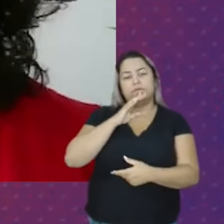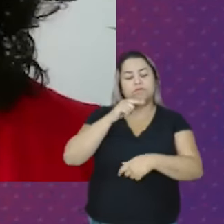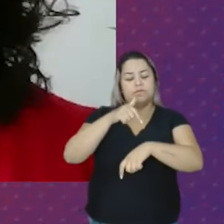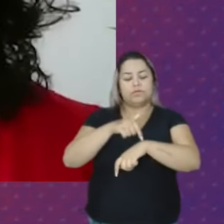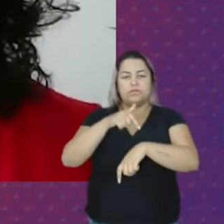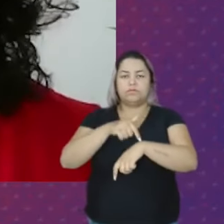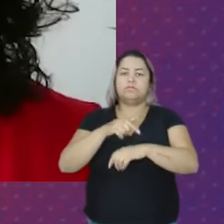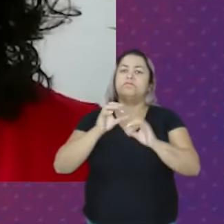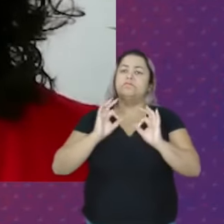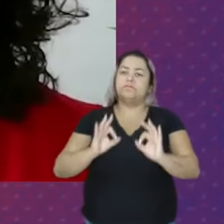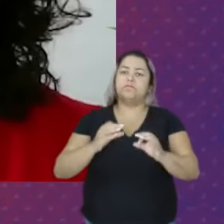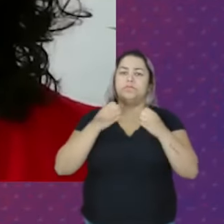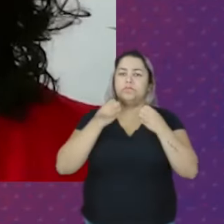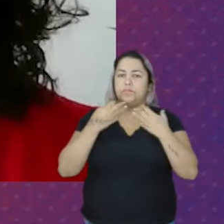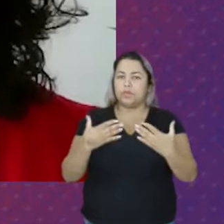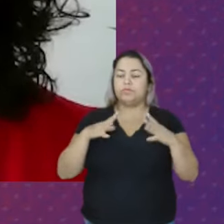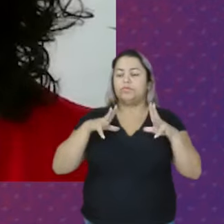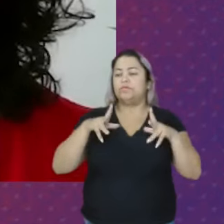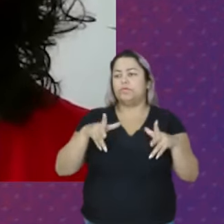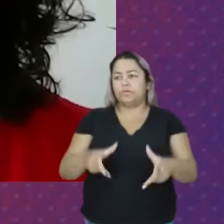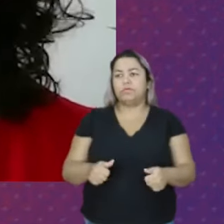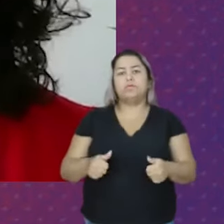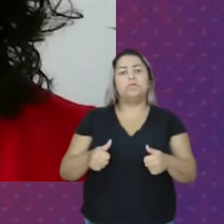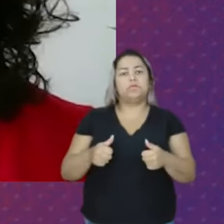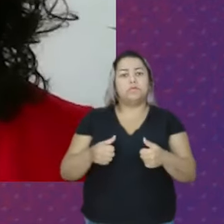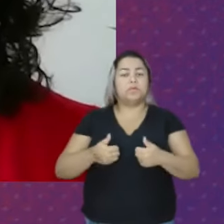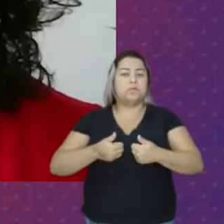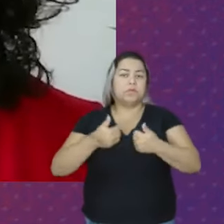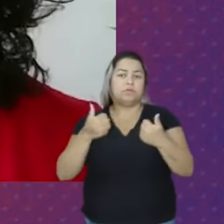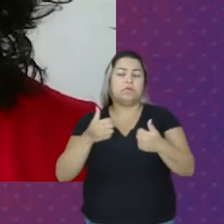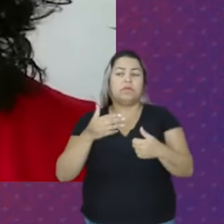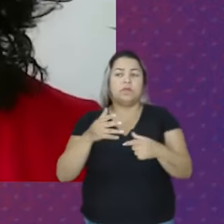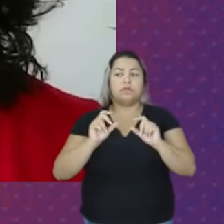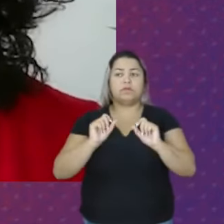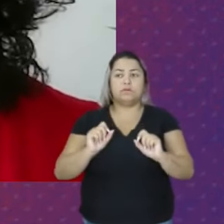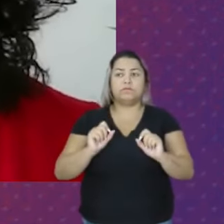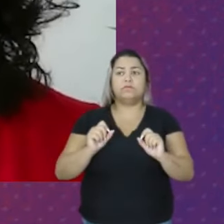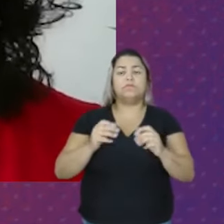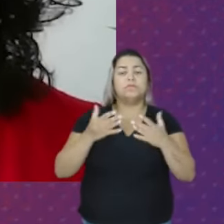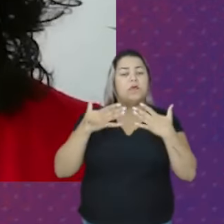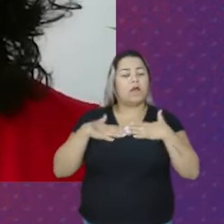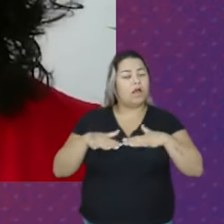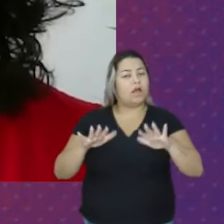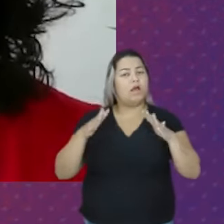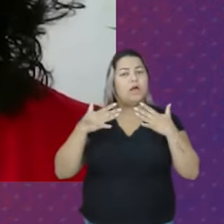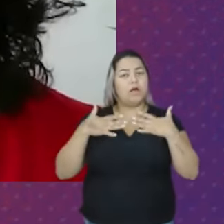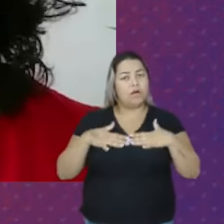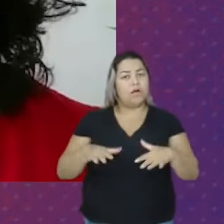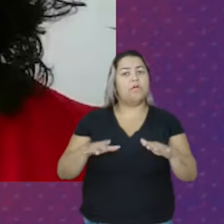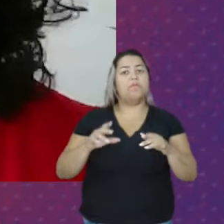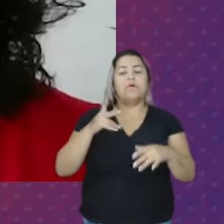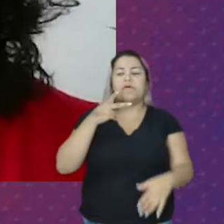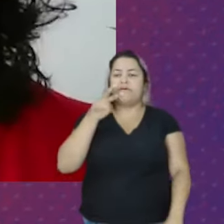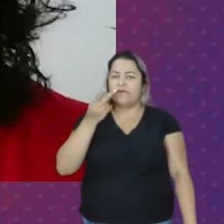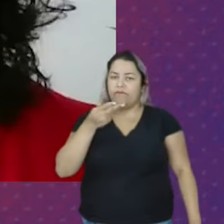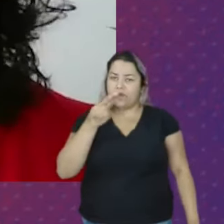seja adequado, tudo isso para favorecer que ela, com muita tranquilidade, faça o